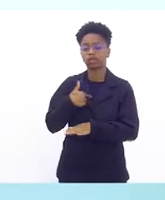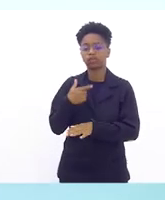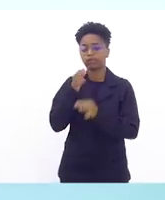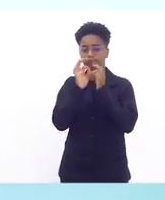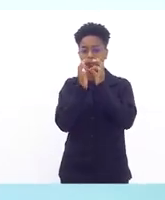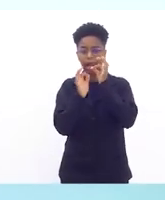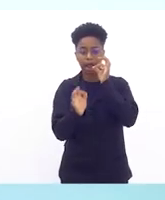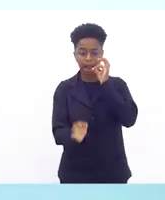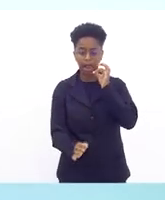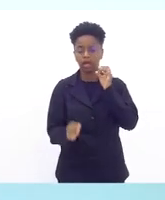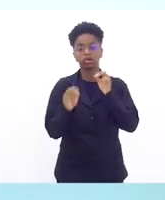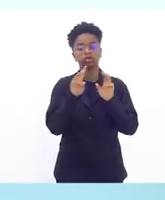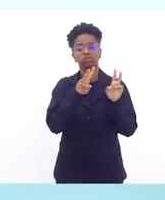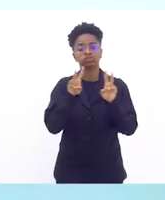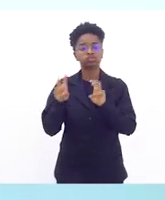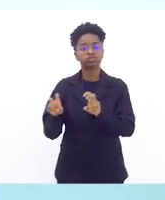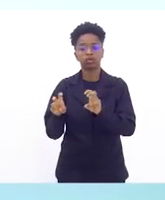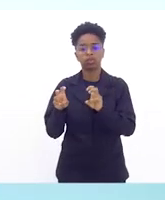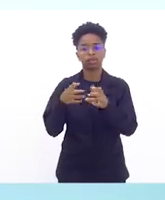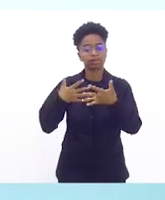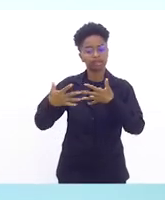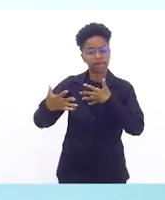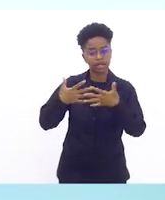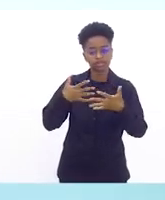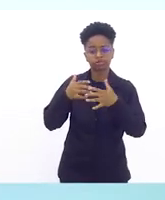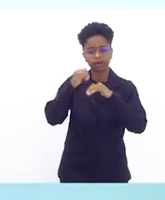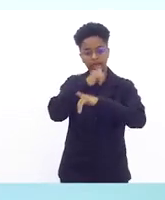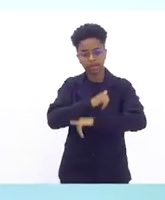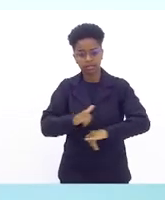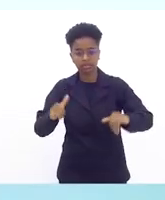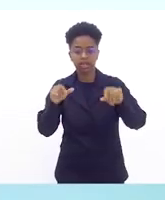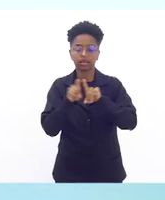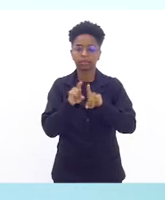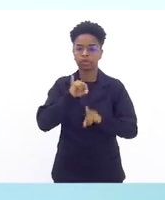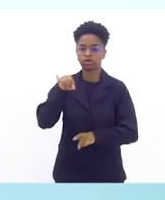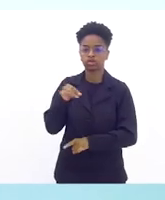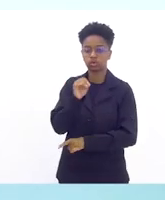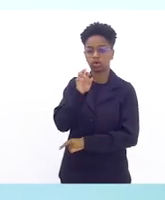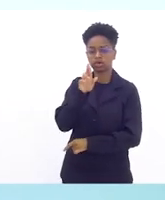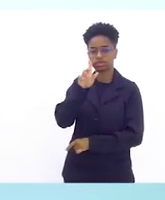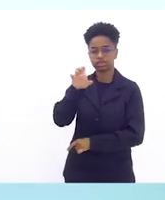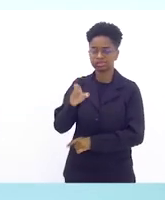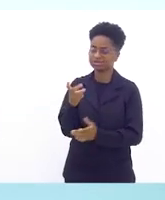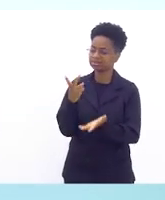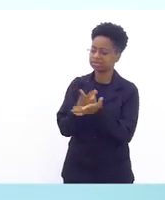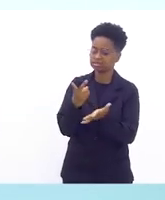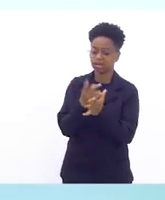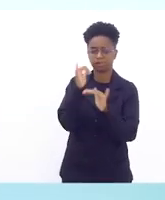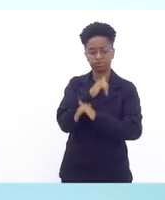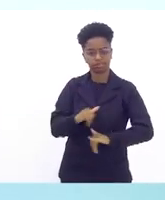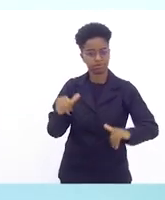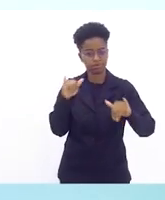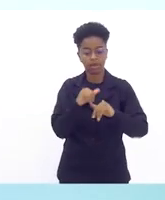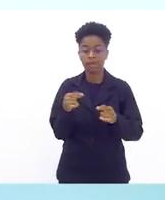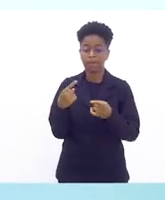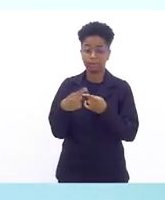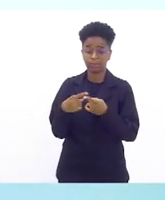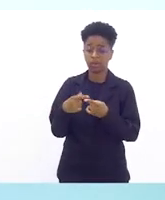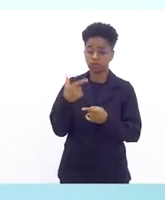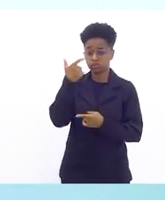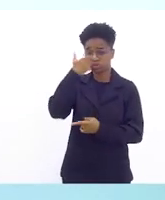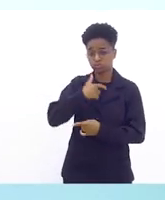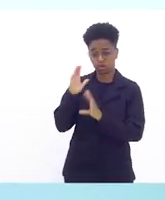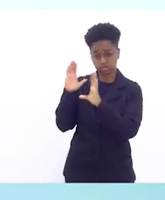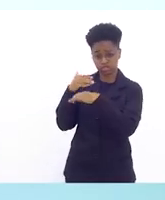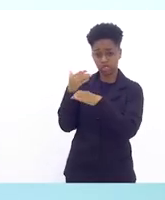bastante dessa da questão das transparência que o Jorge Antônio e outros colegas anteriores sempre falaram ou seja não chega eu sou engenheiro florestal